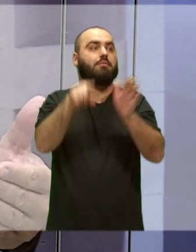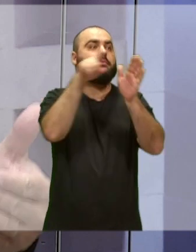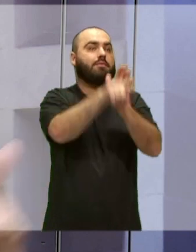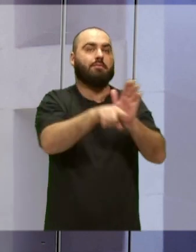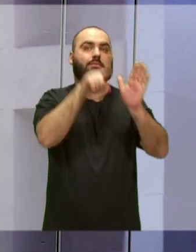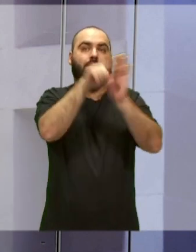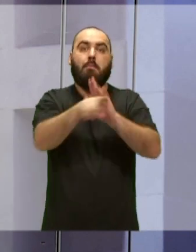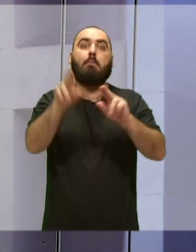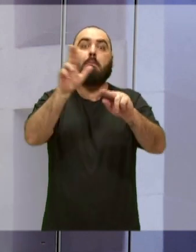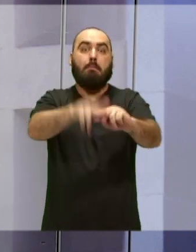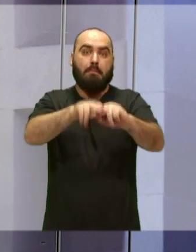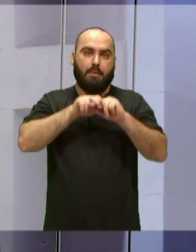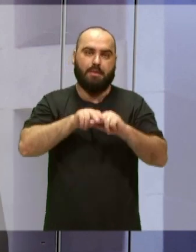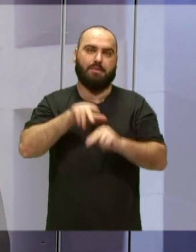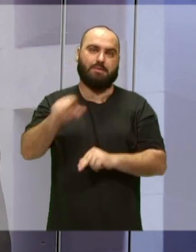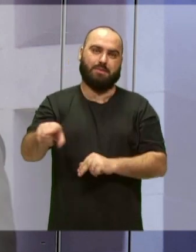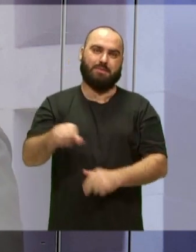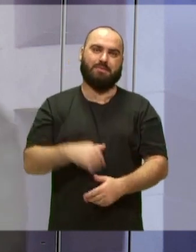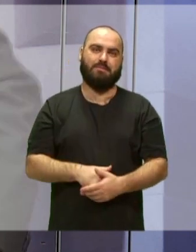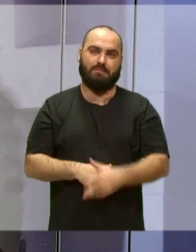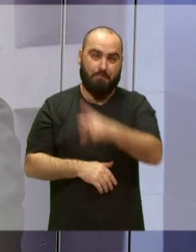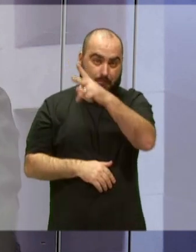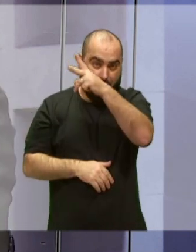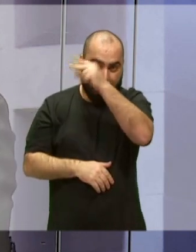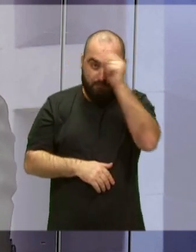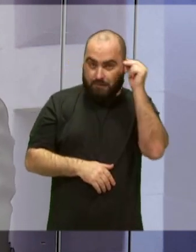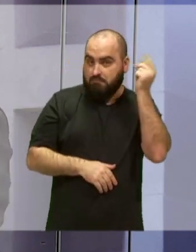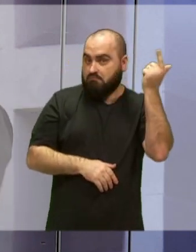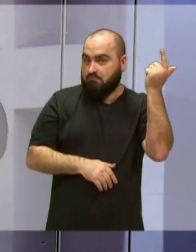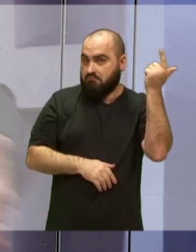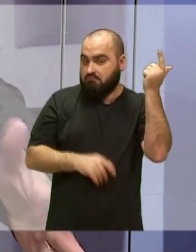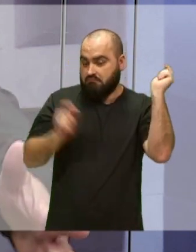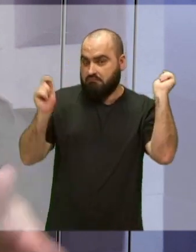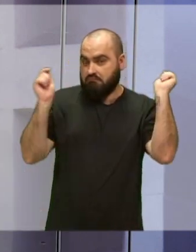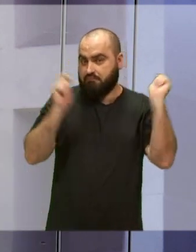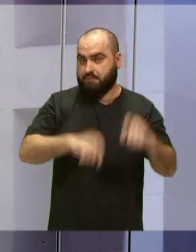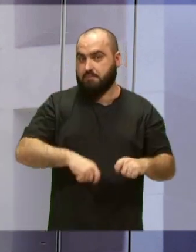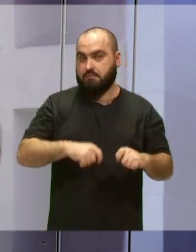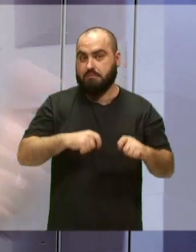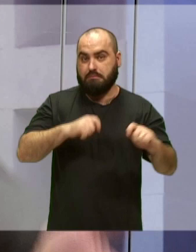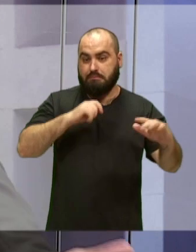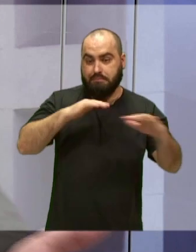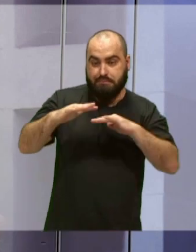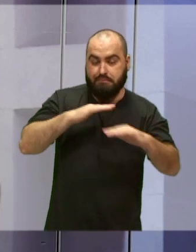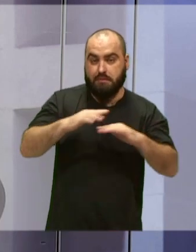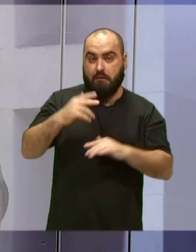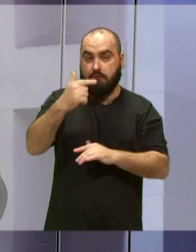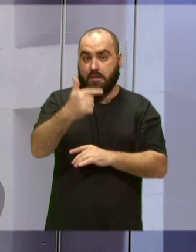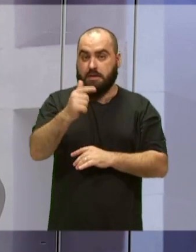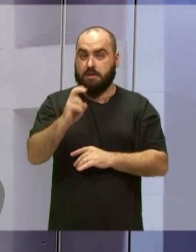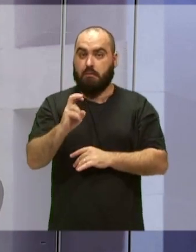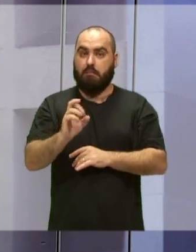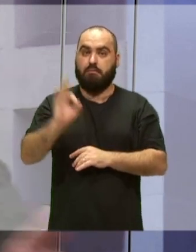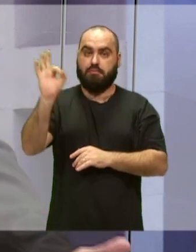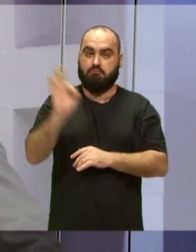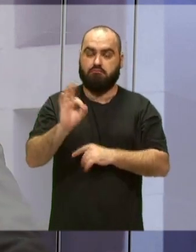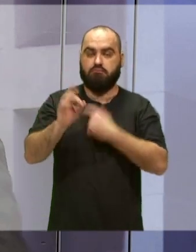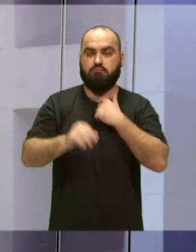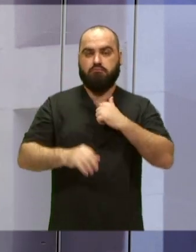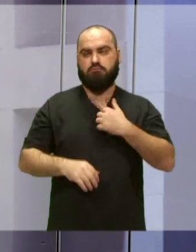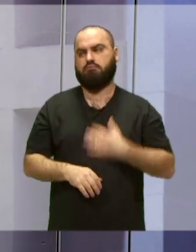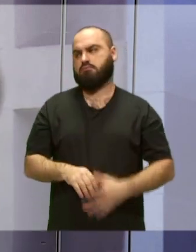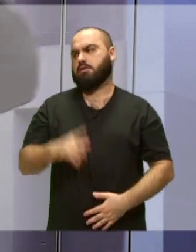polêmica toda o Prefeito Não tem como mexer com 25% claro que teve muitos